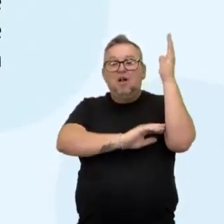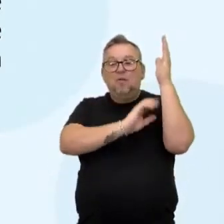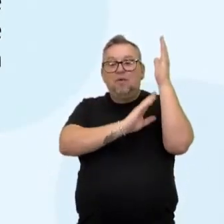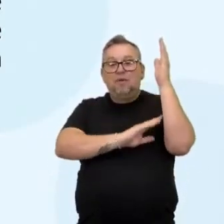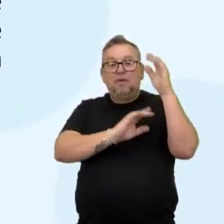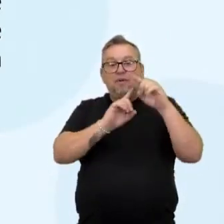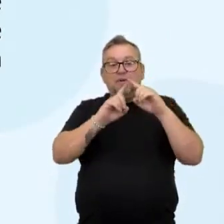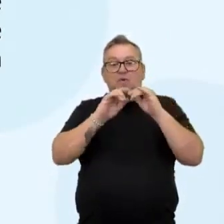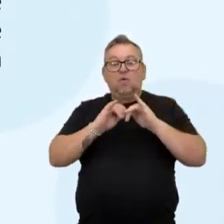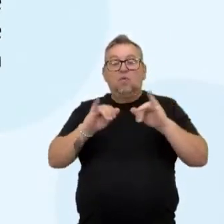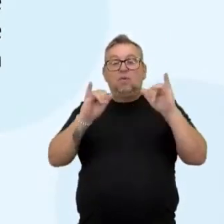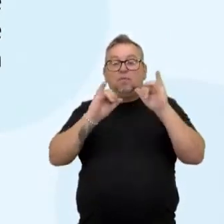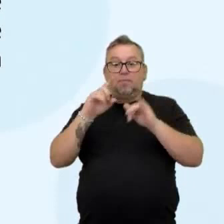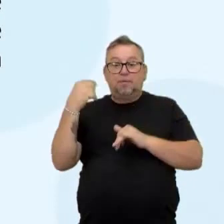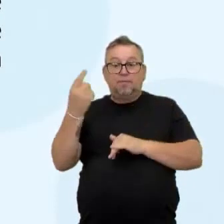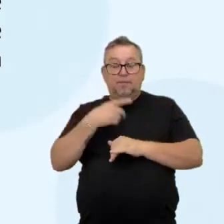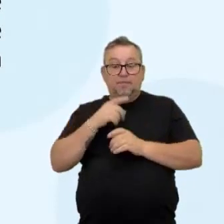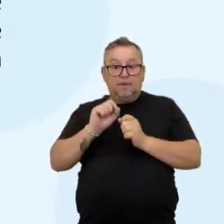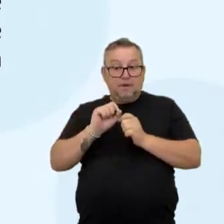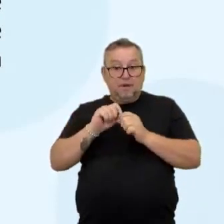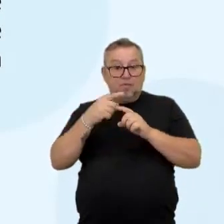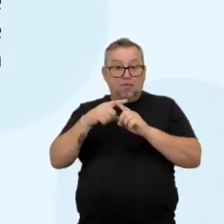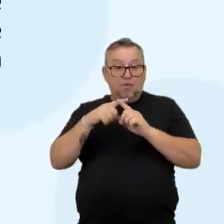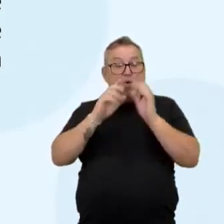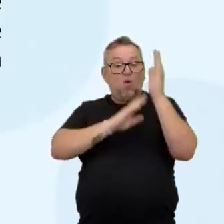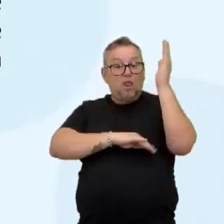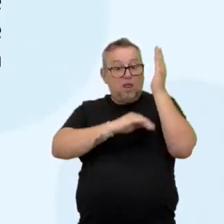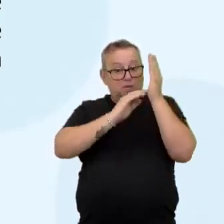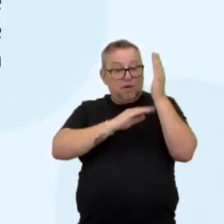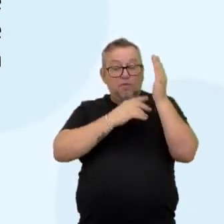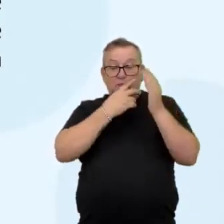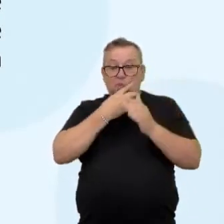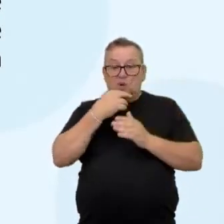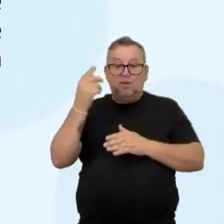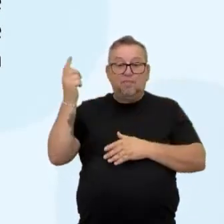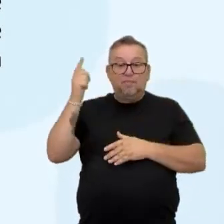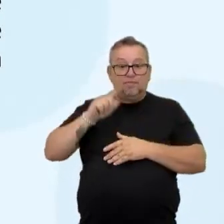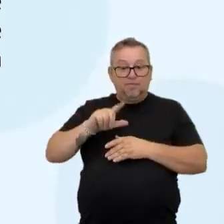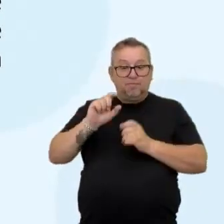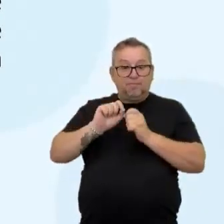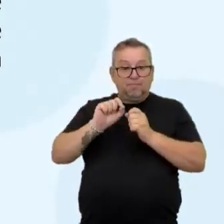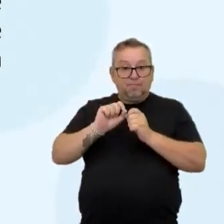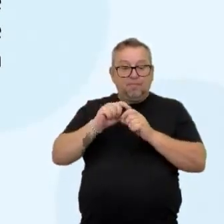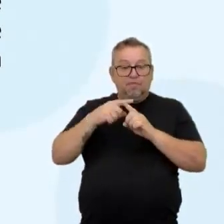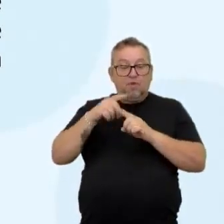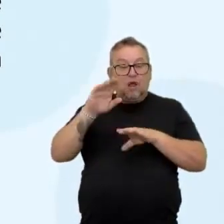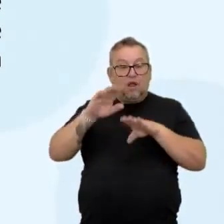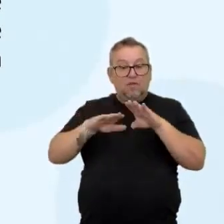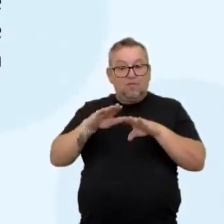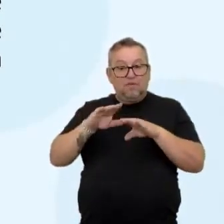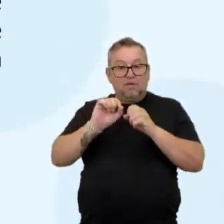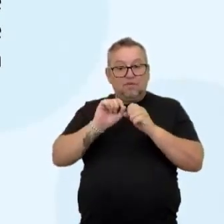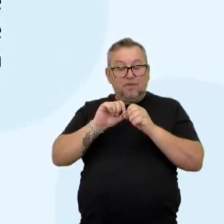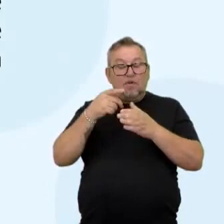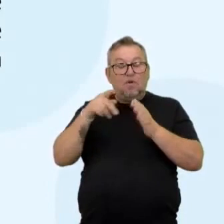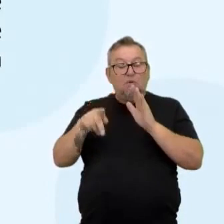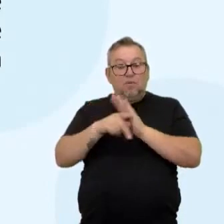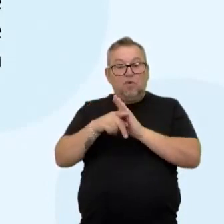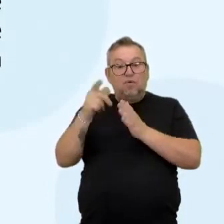de mensagem, né, nós vamos querer passar? Porque o lambe-lambe, ele consegue passar uma mensagem porque muitas vezes ele é feito de forma